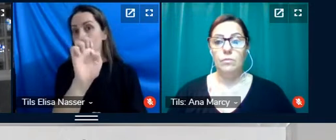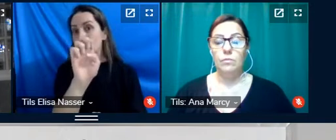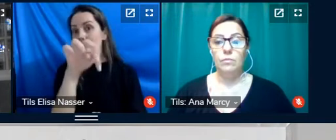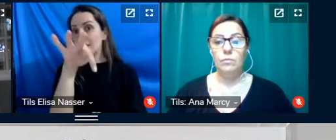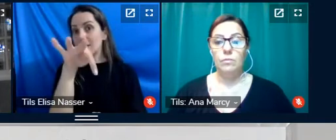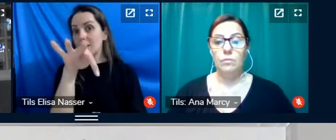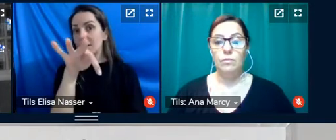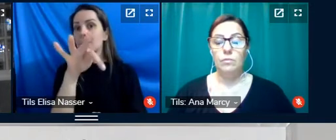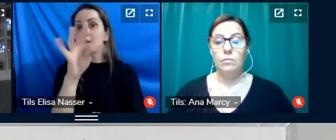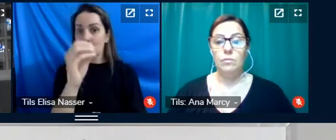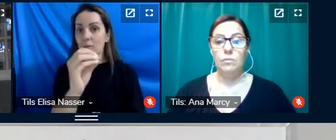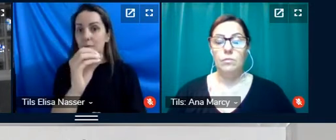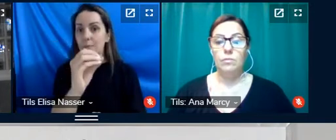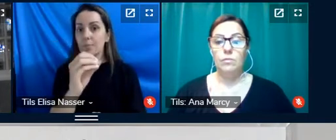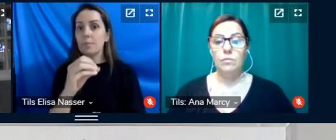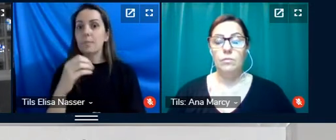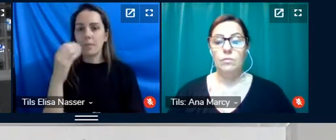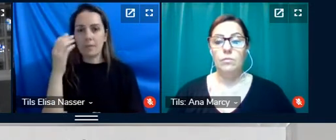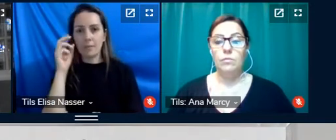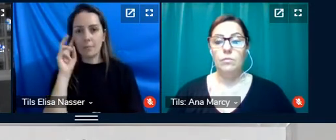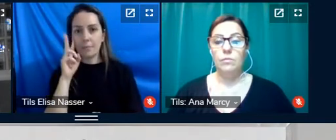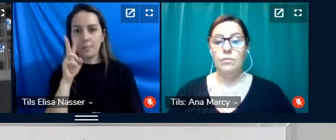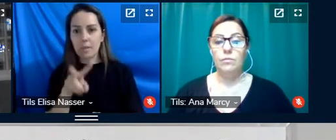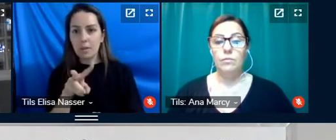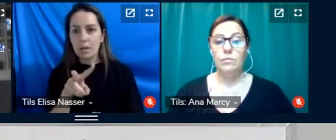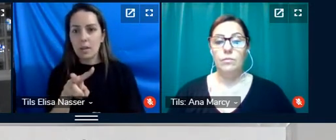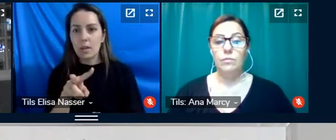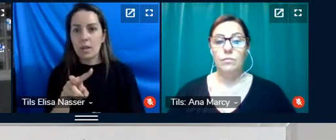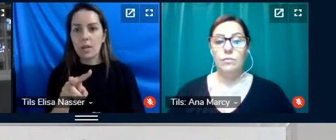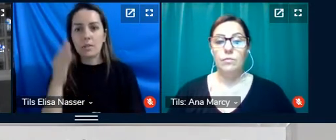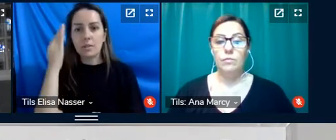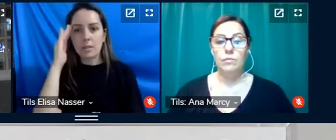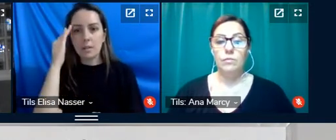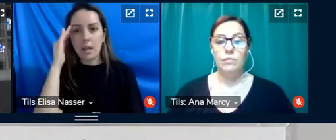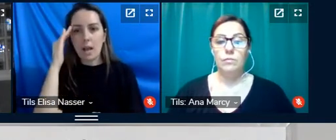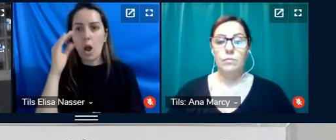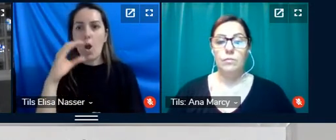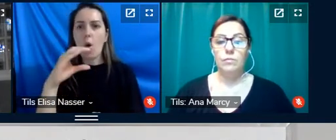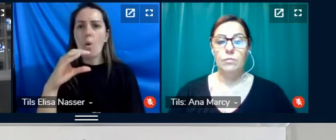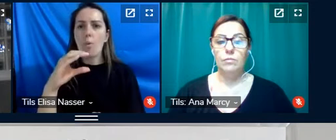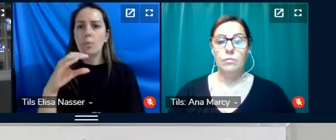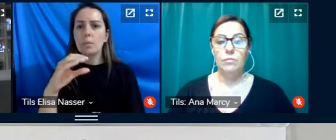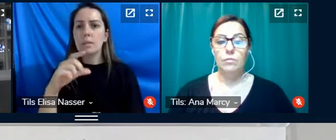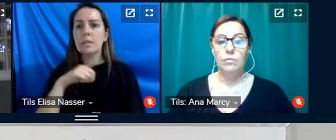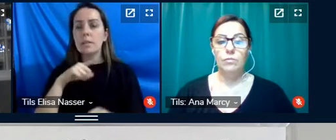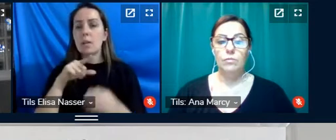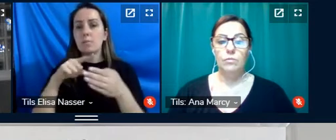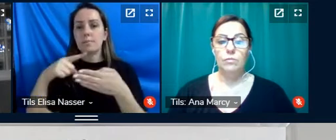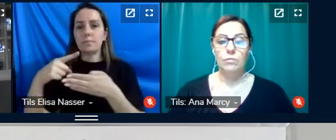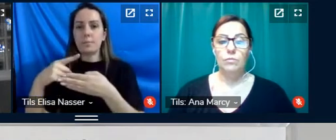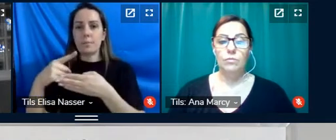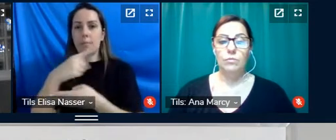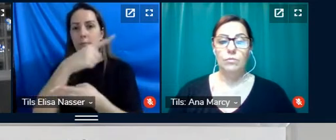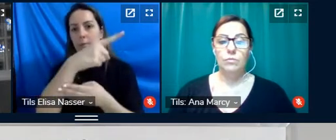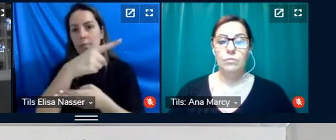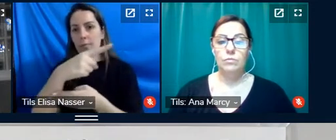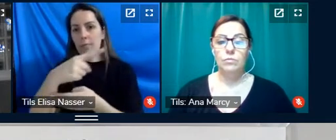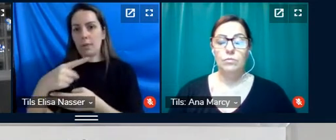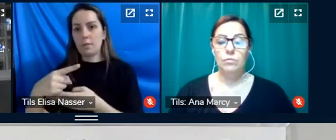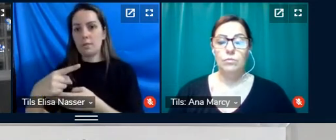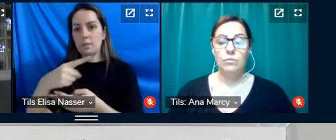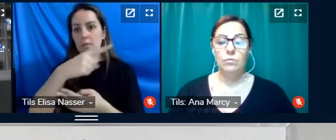Subentende-se que a cota corresponde à intensidade da força, né? Então, se eu tenho uma seta mais comprida, quer